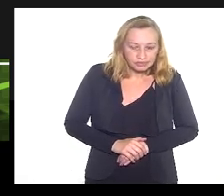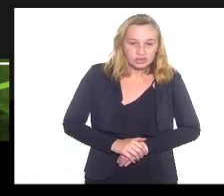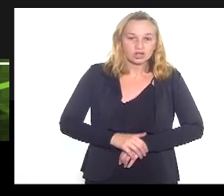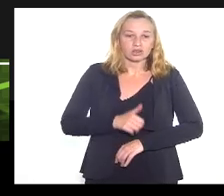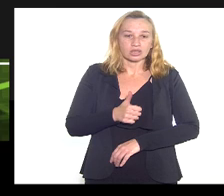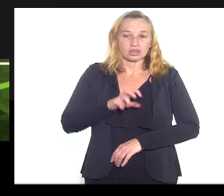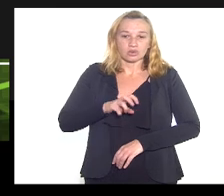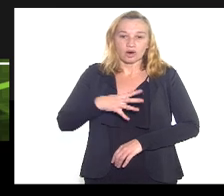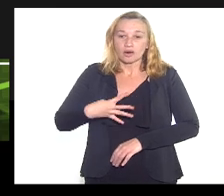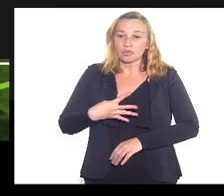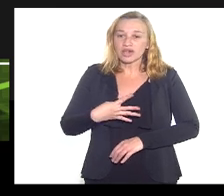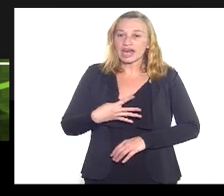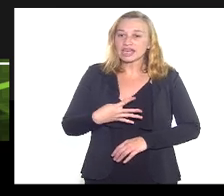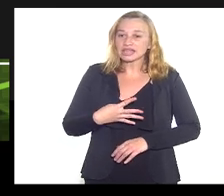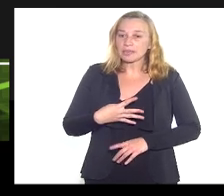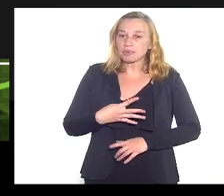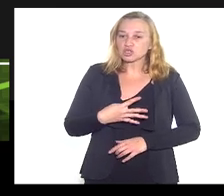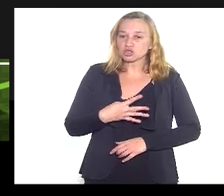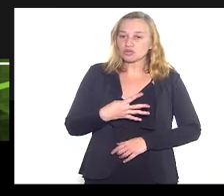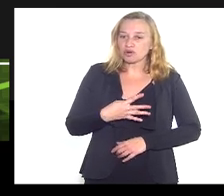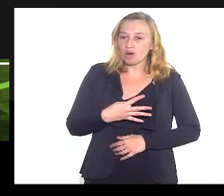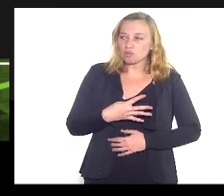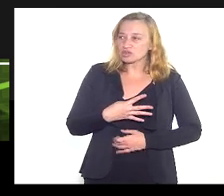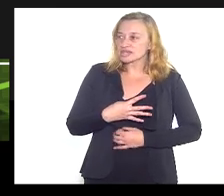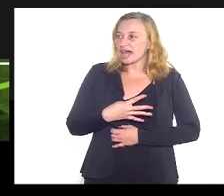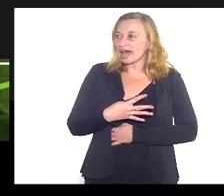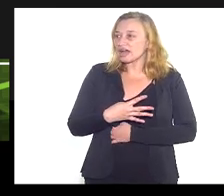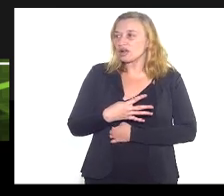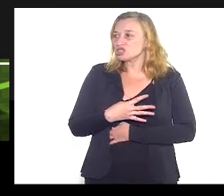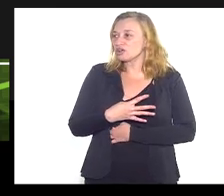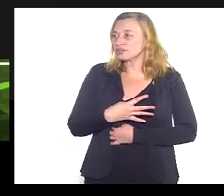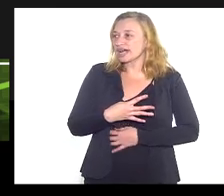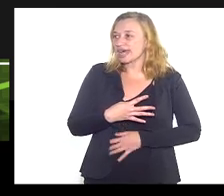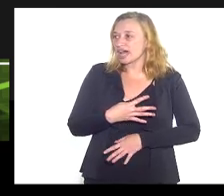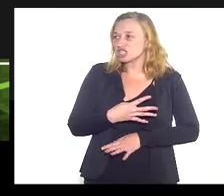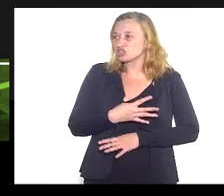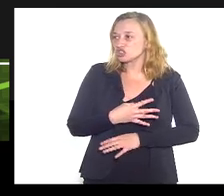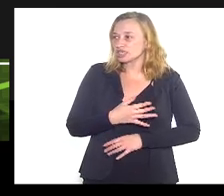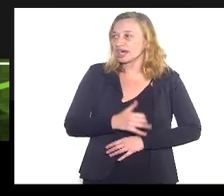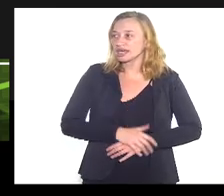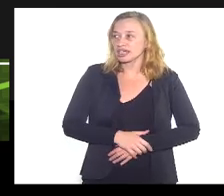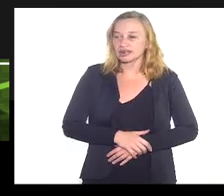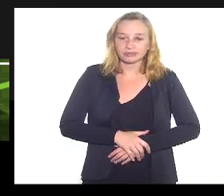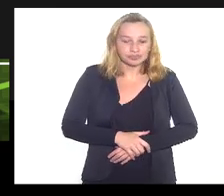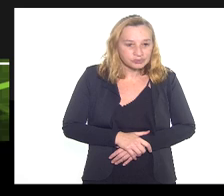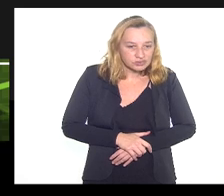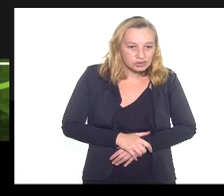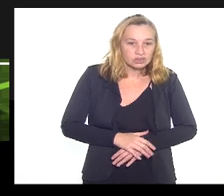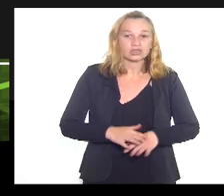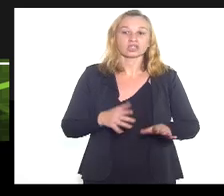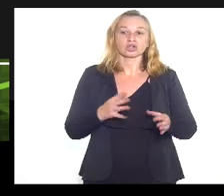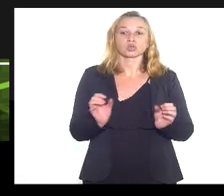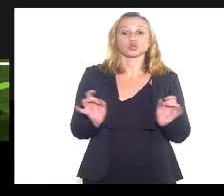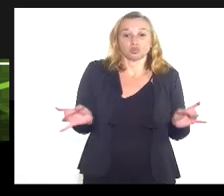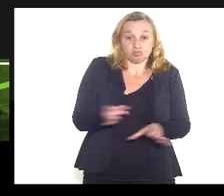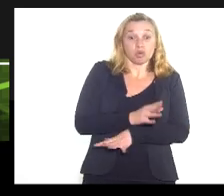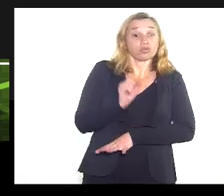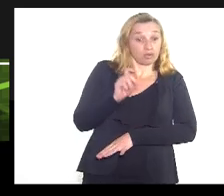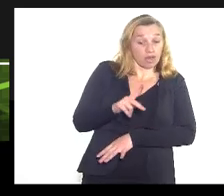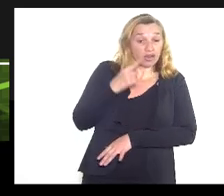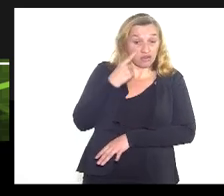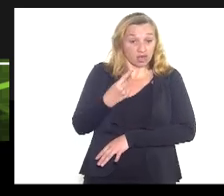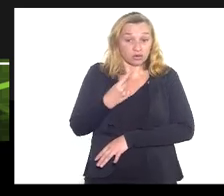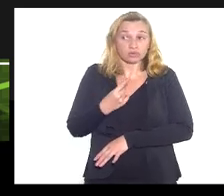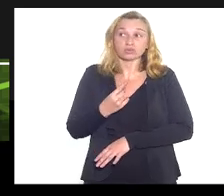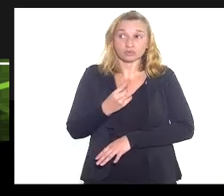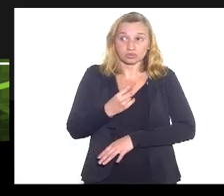mas respondendo teoricamente a pergunta, me permito colocar que hoje, pelo menos assim, de bate-pronto, né, tendo em vista o